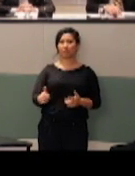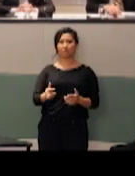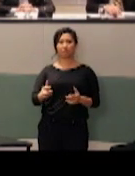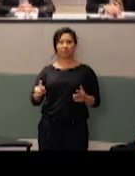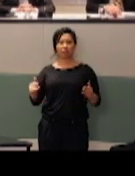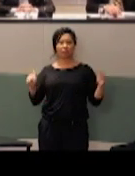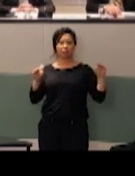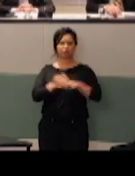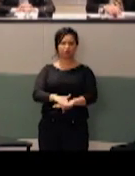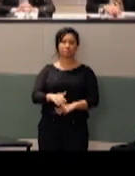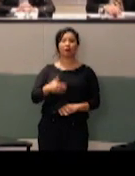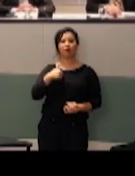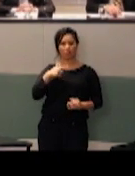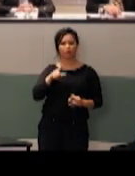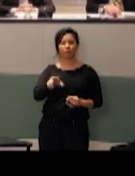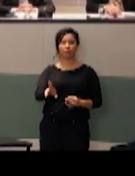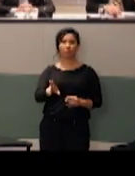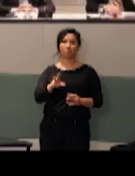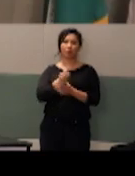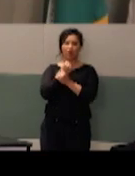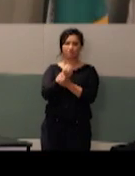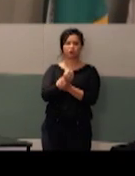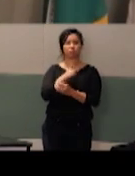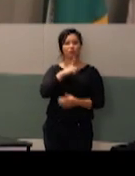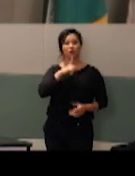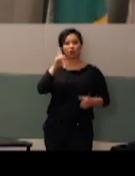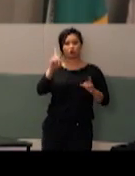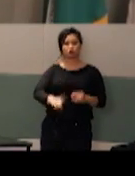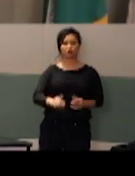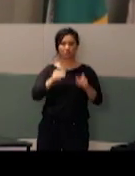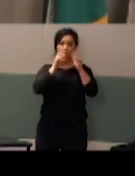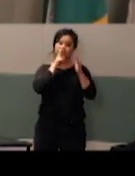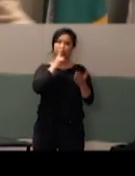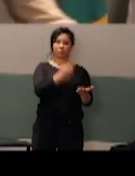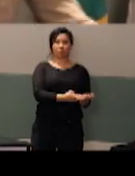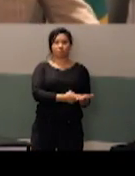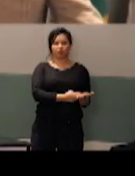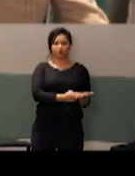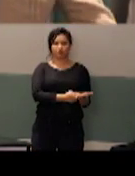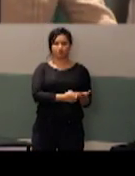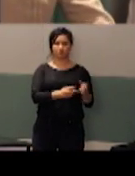direito de resposta. Vamos lá? Vamos à primeira pergunta.